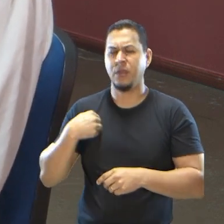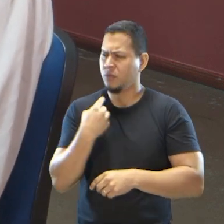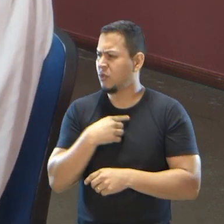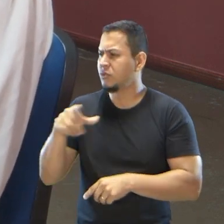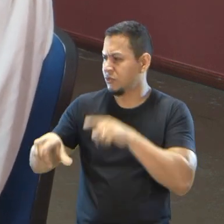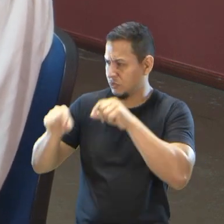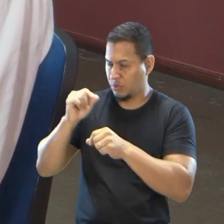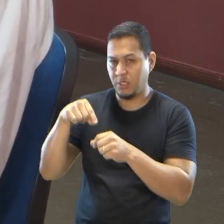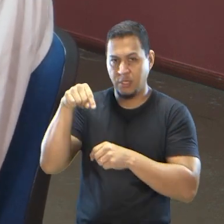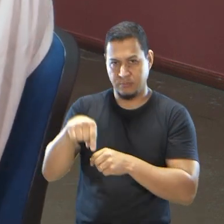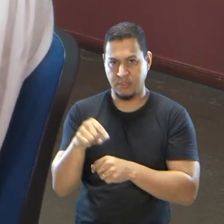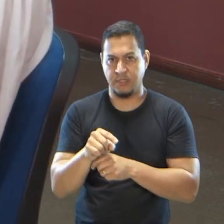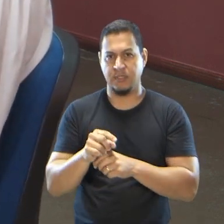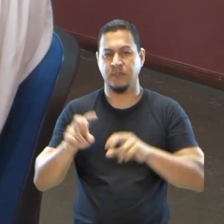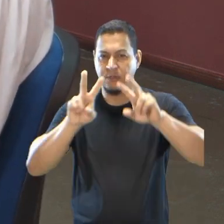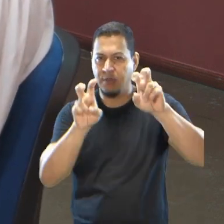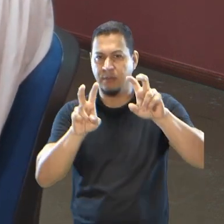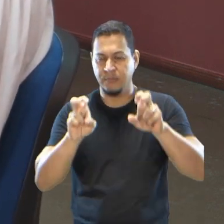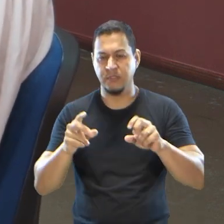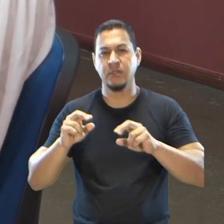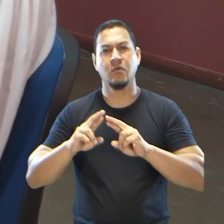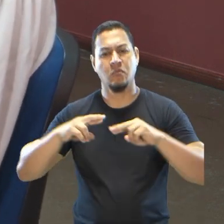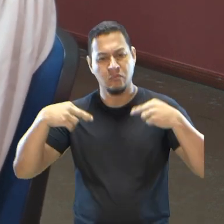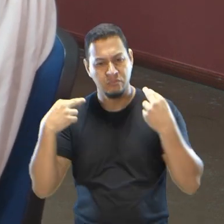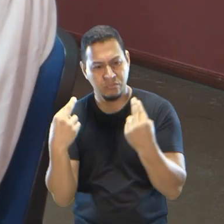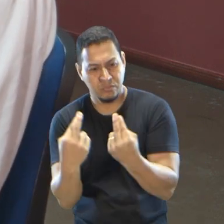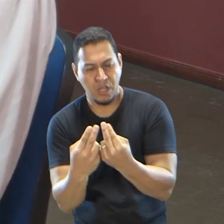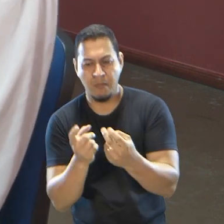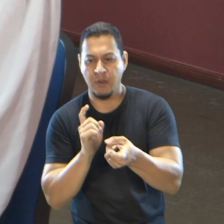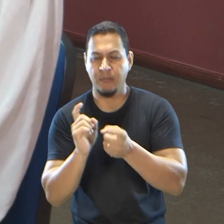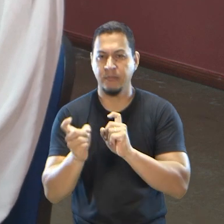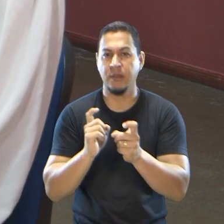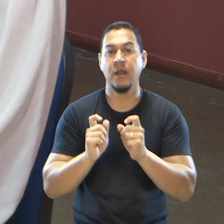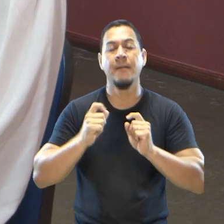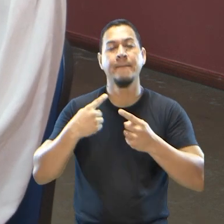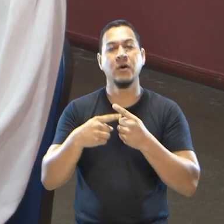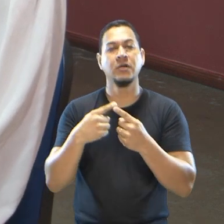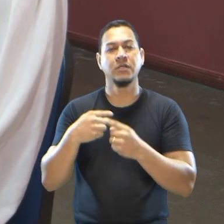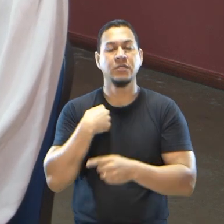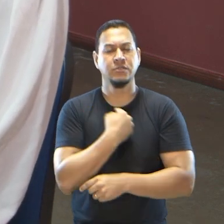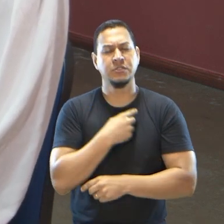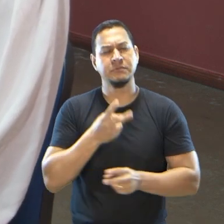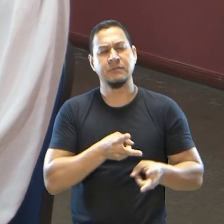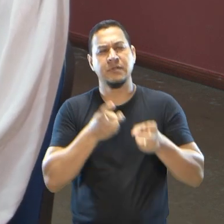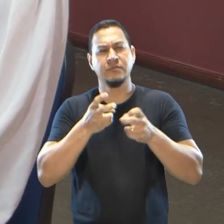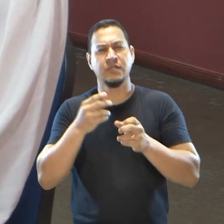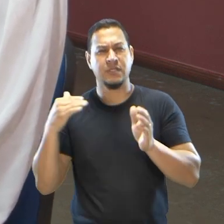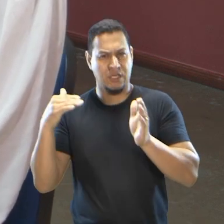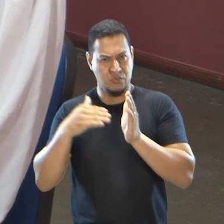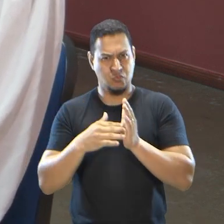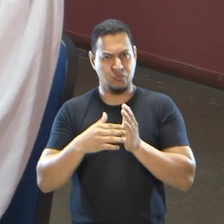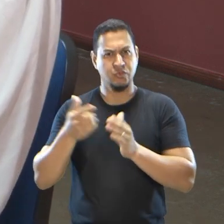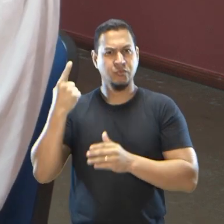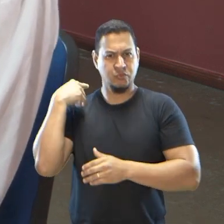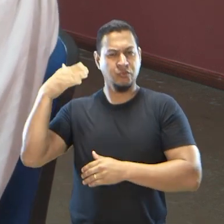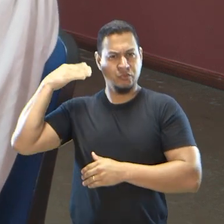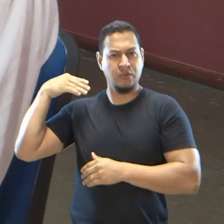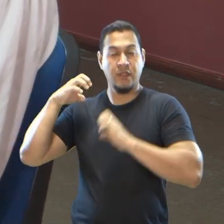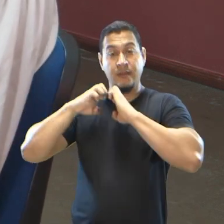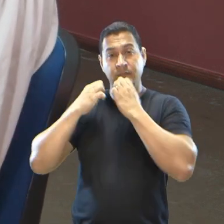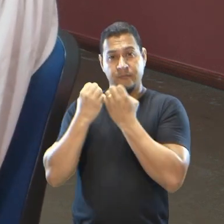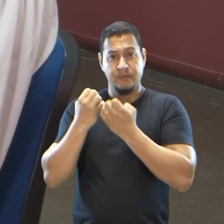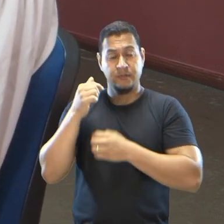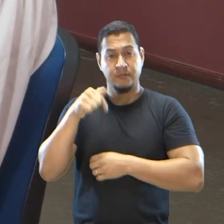a forma, né, do evento dessa vez com mesas redondas, porque a gente percebeu na última jornada